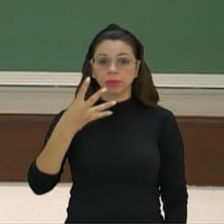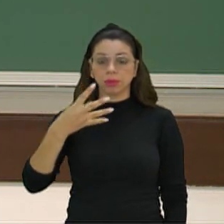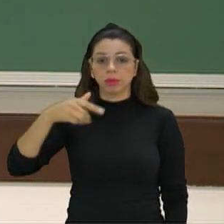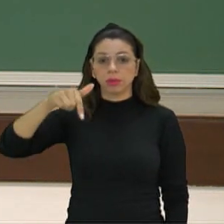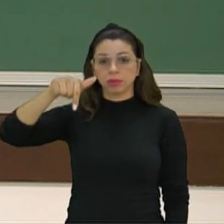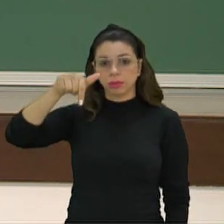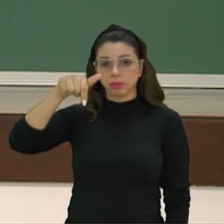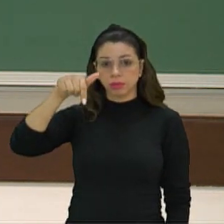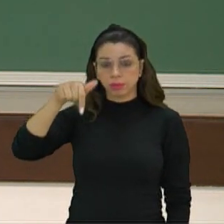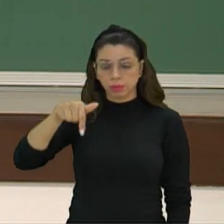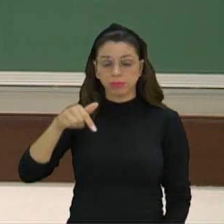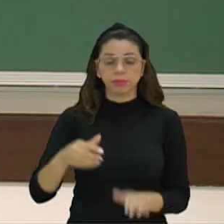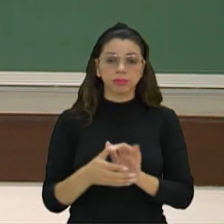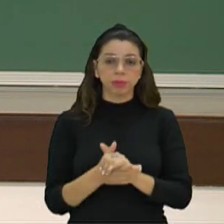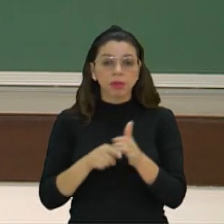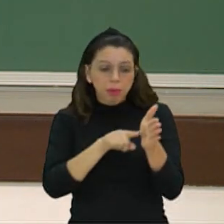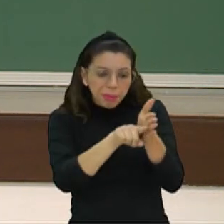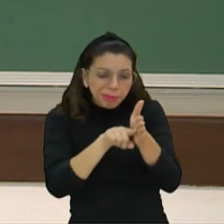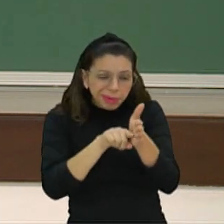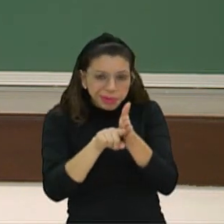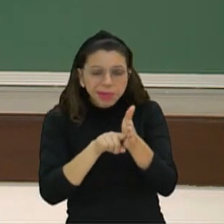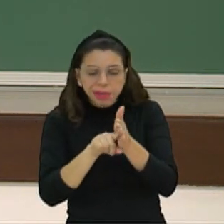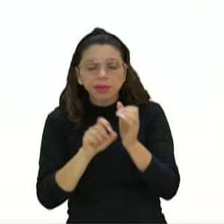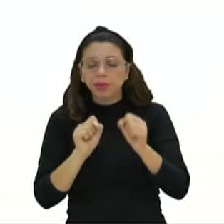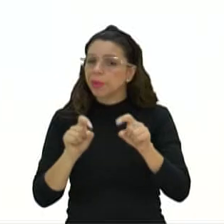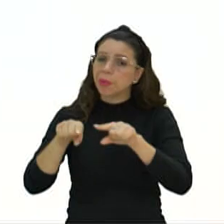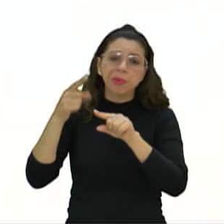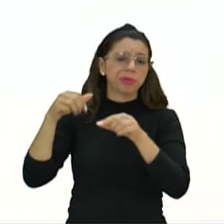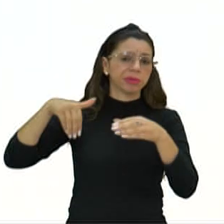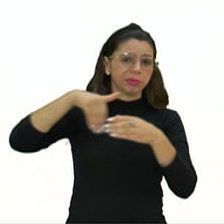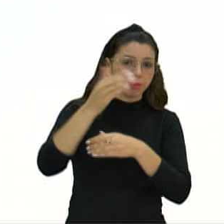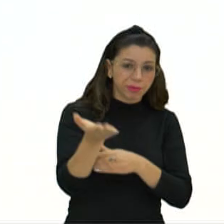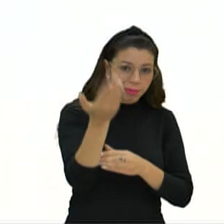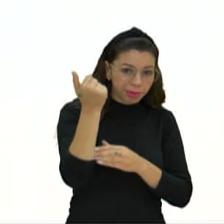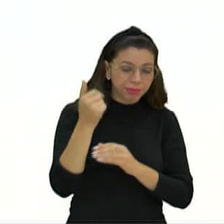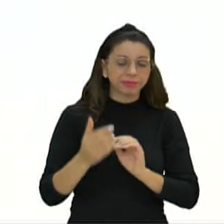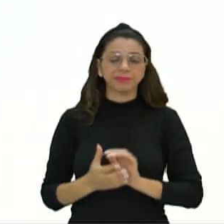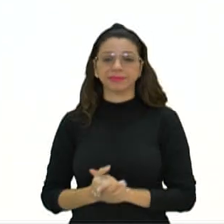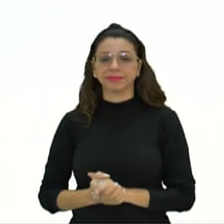ótimo. Caso contrário, dá uma chutada aí também. Bora lá? Vamos lá.